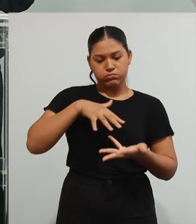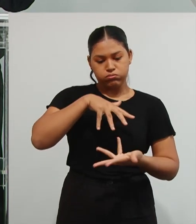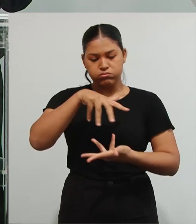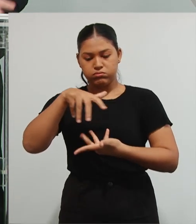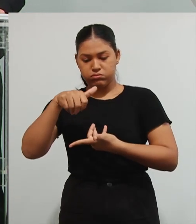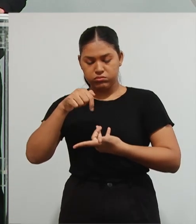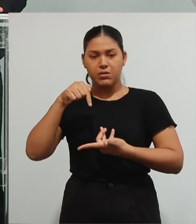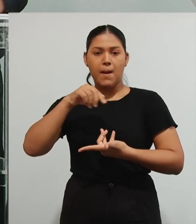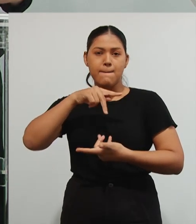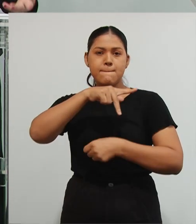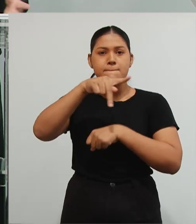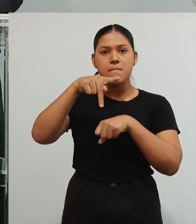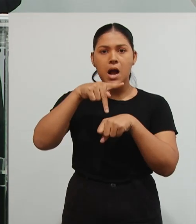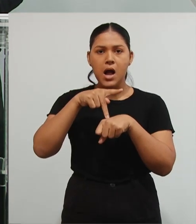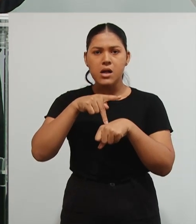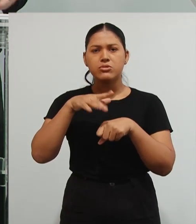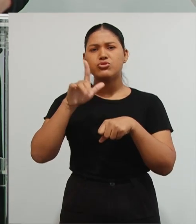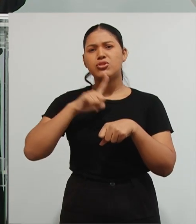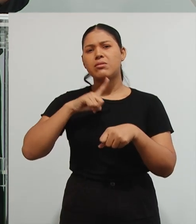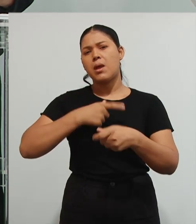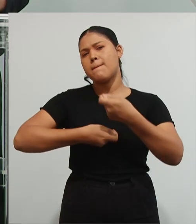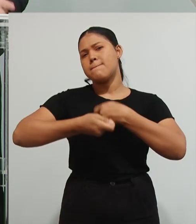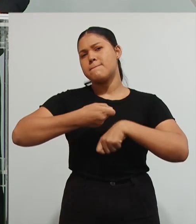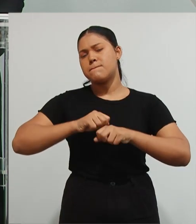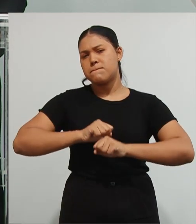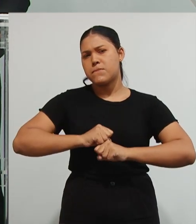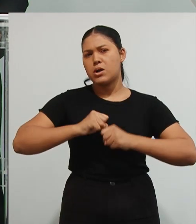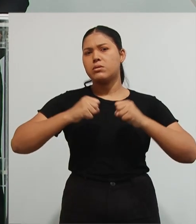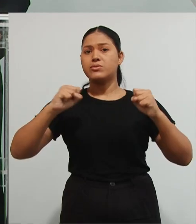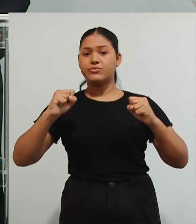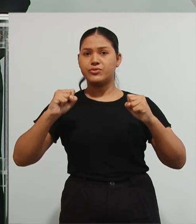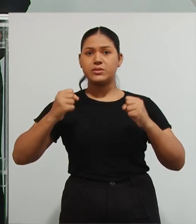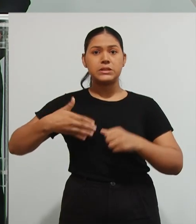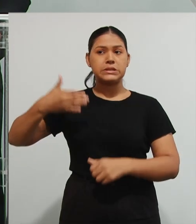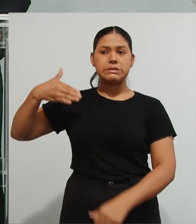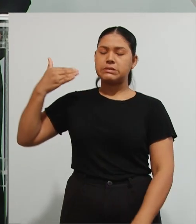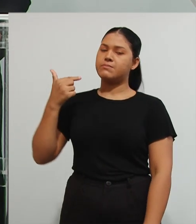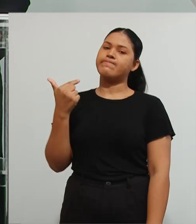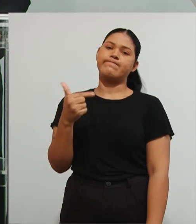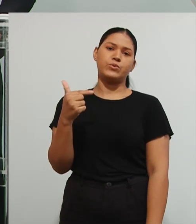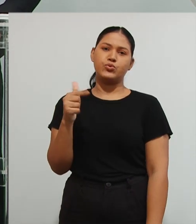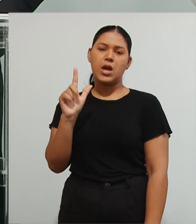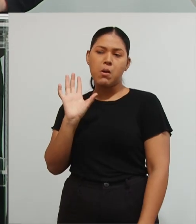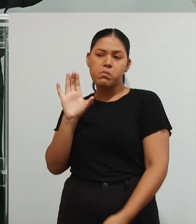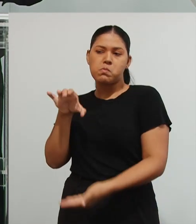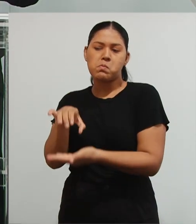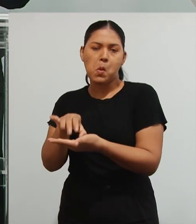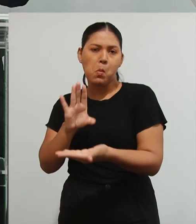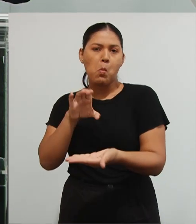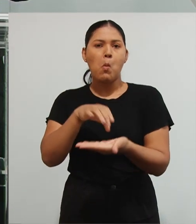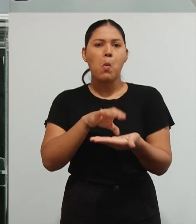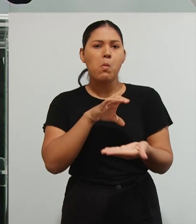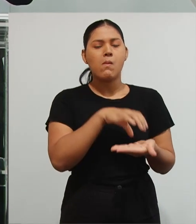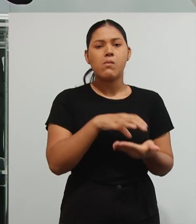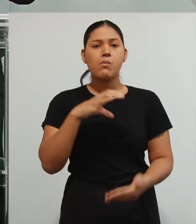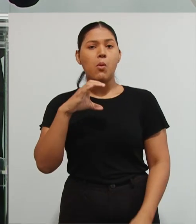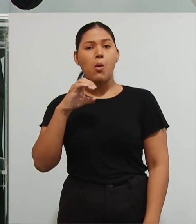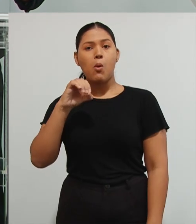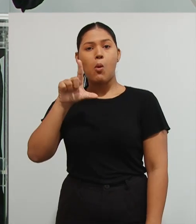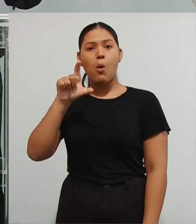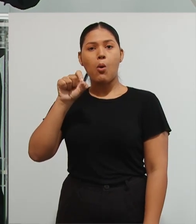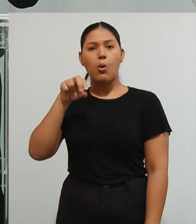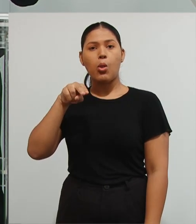produtos alimentícios também sendo frutos dessa especialização internacional. Isso melhorou muito o acesso a produtos e o